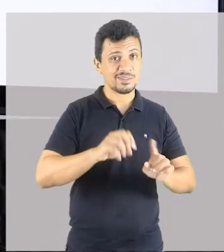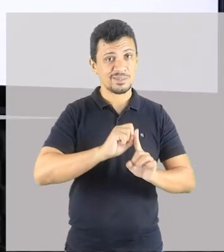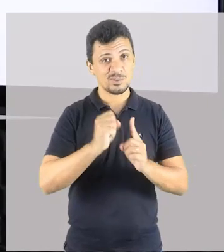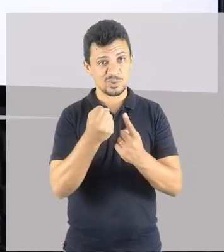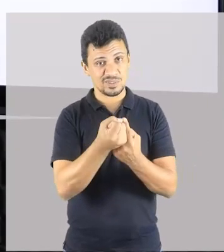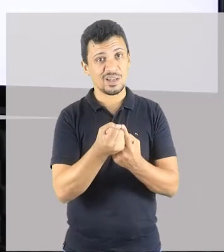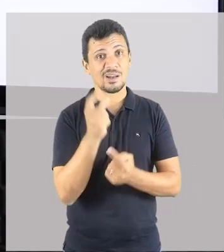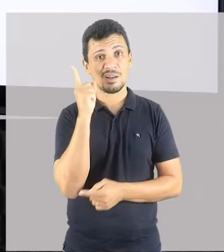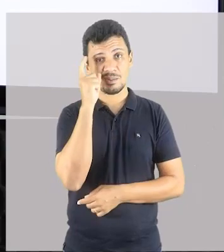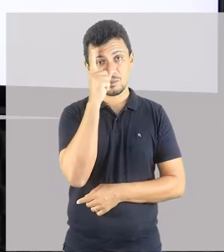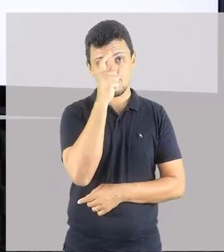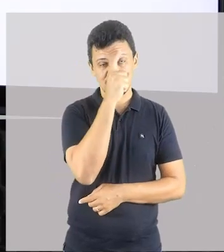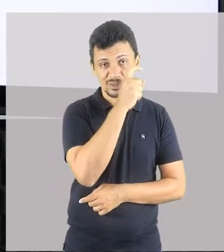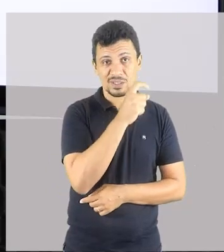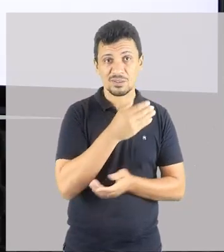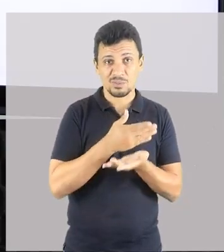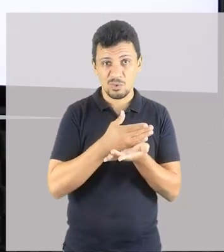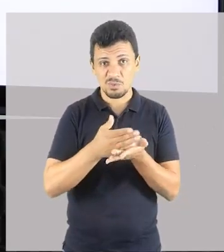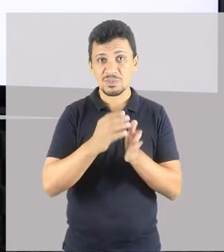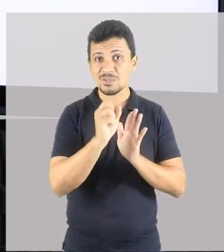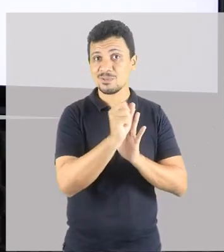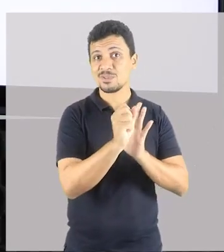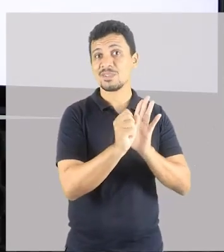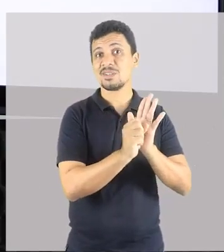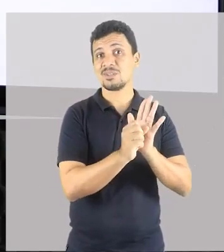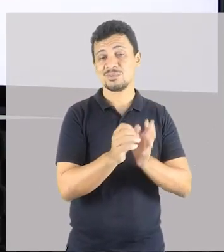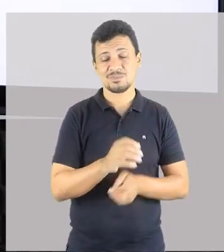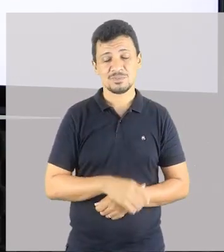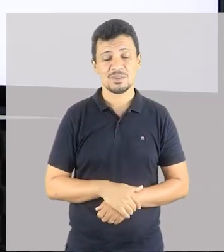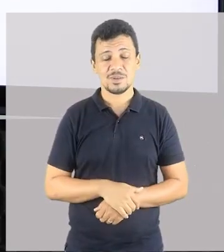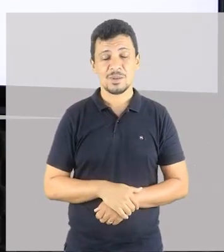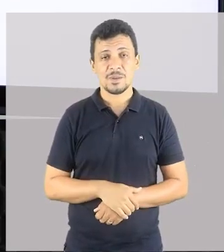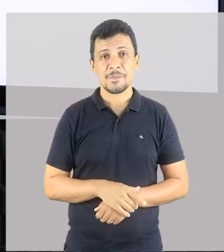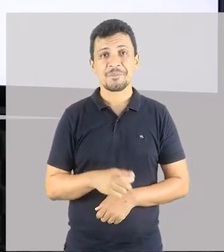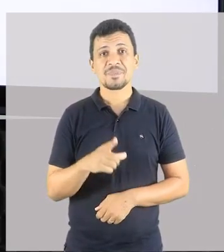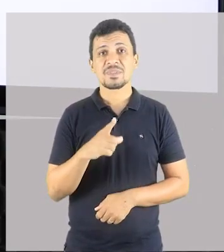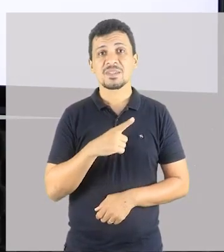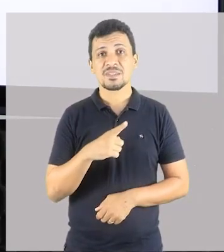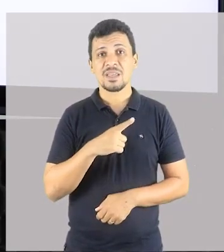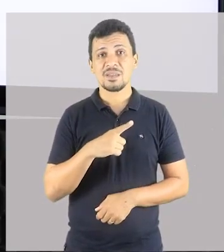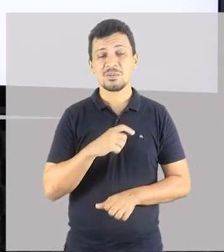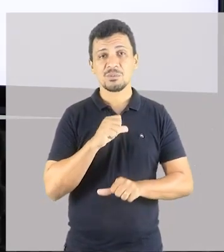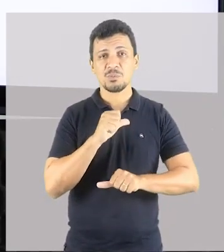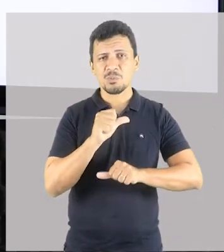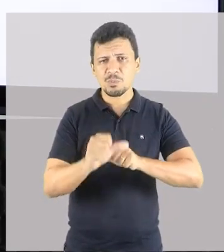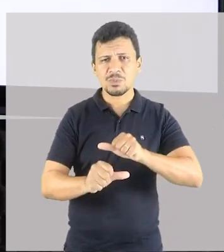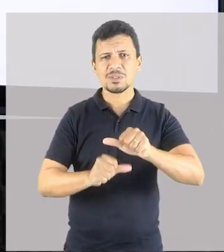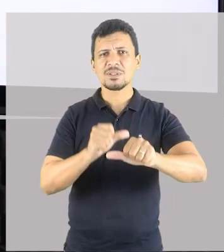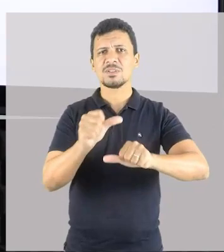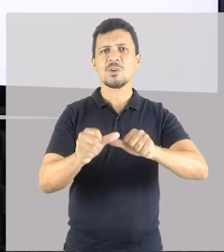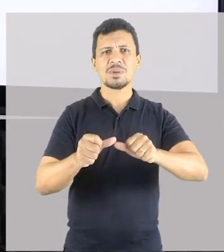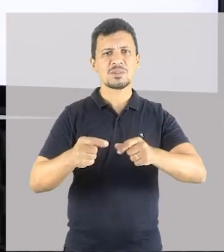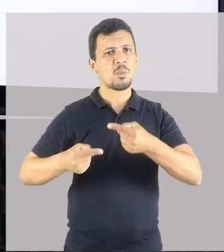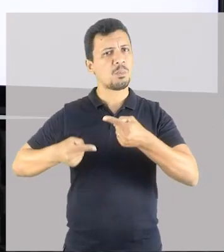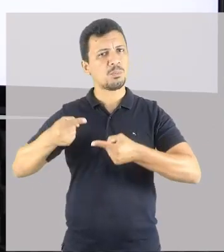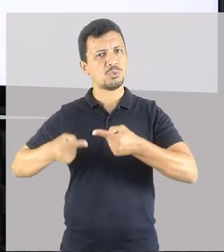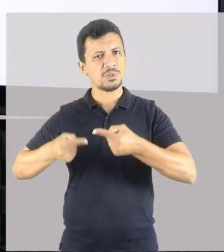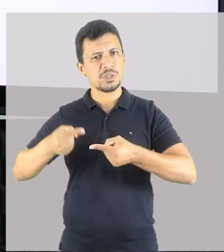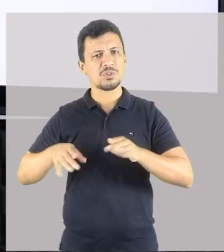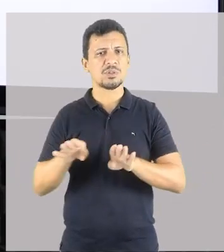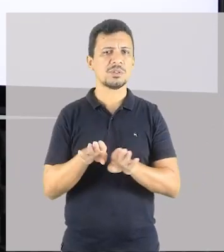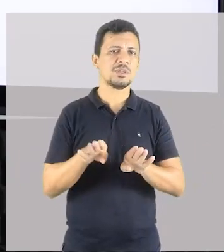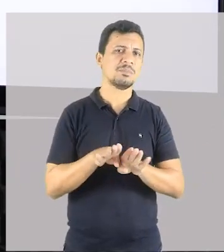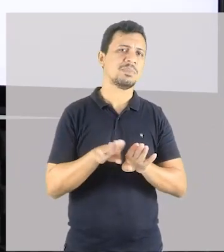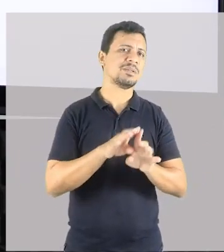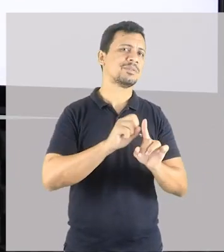bem complicado no início do século. Né? Você tem ali uma situação de transformação política e social